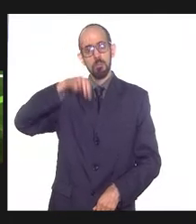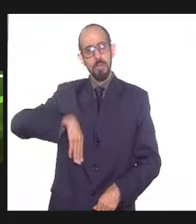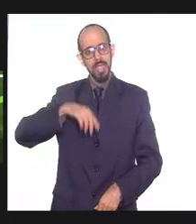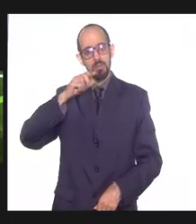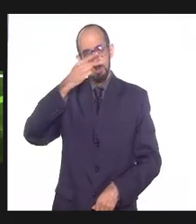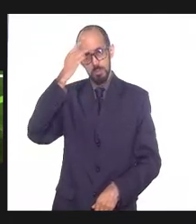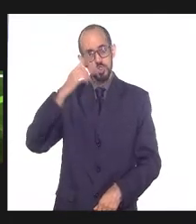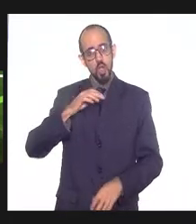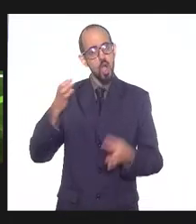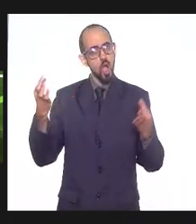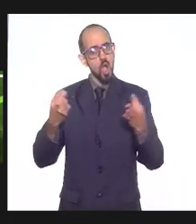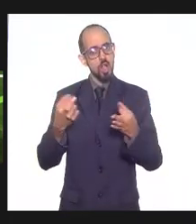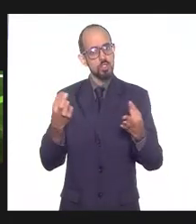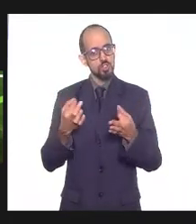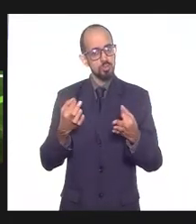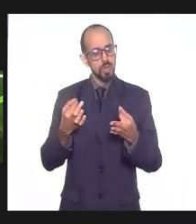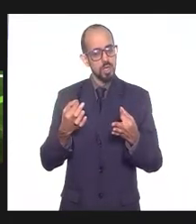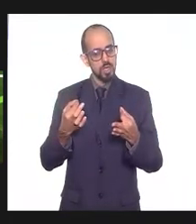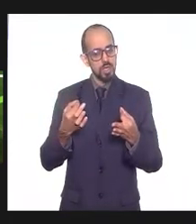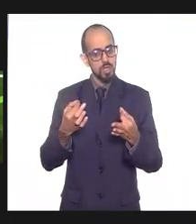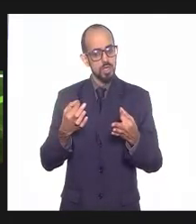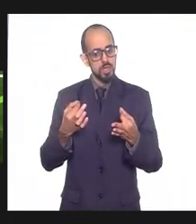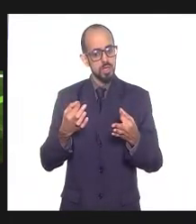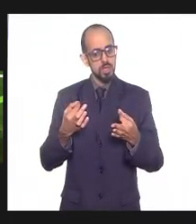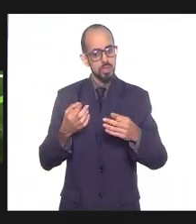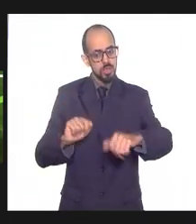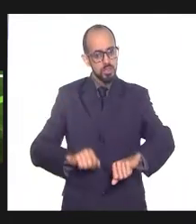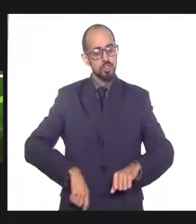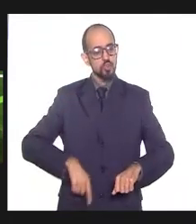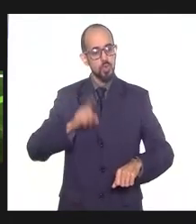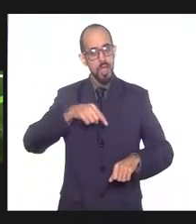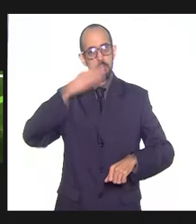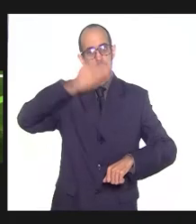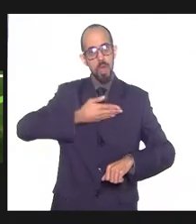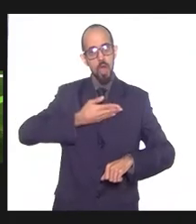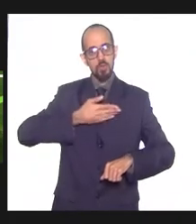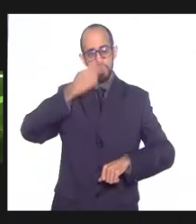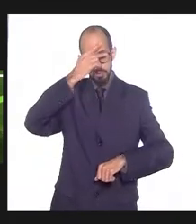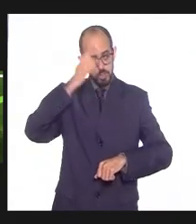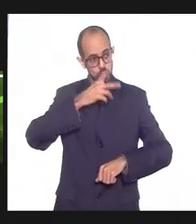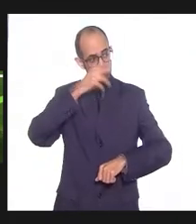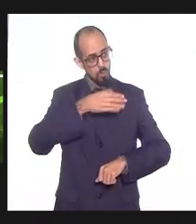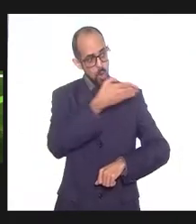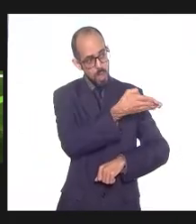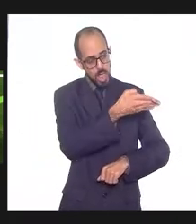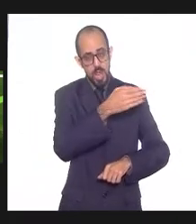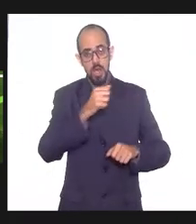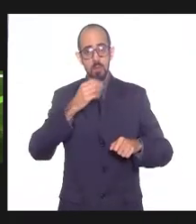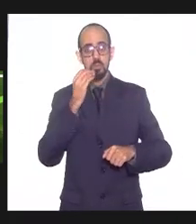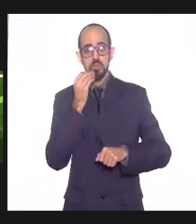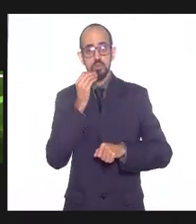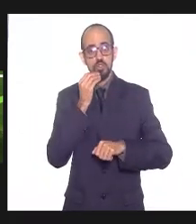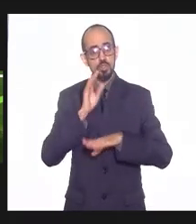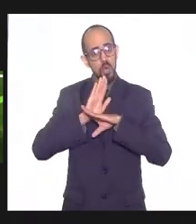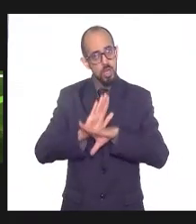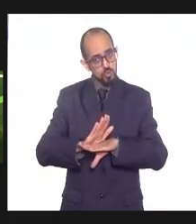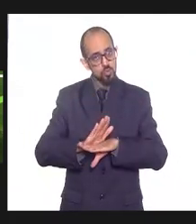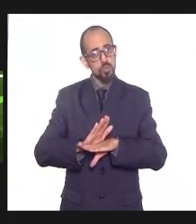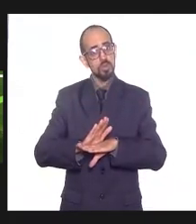ótima. Eu estou... Que prova que pessoas como ela que podiam ajudar a combater